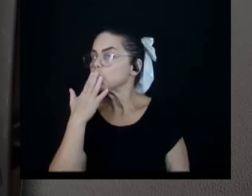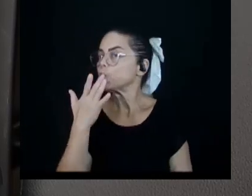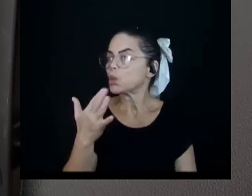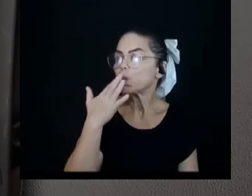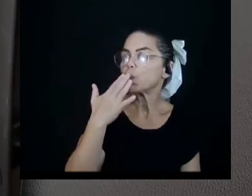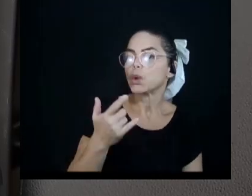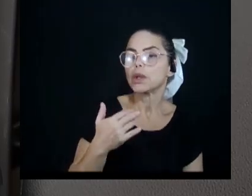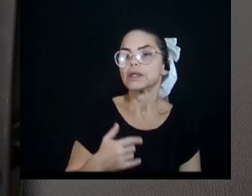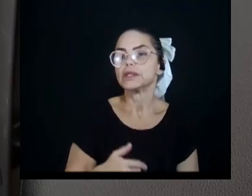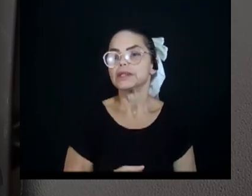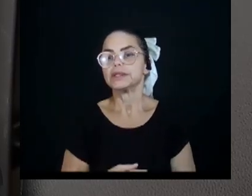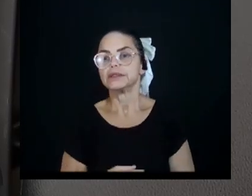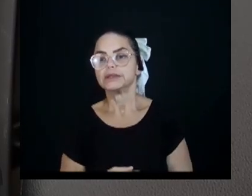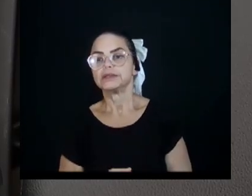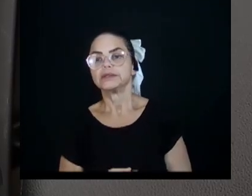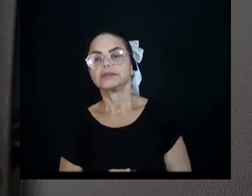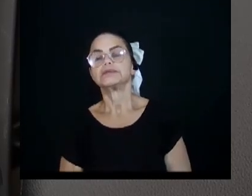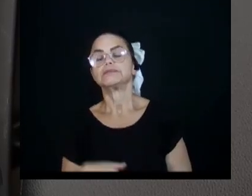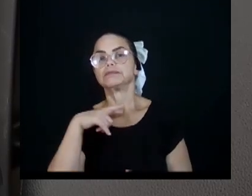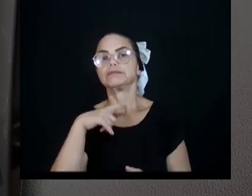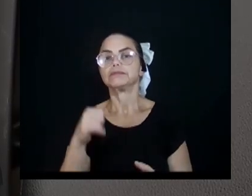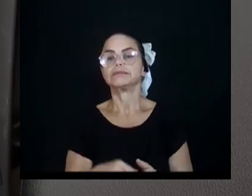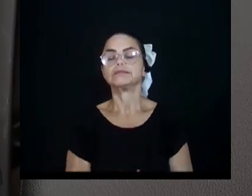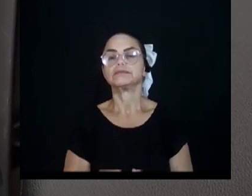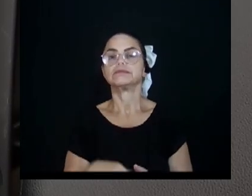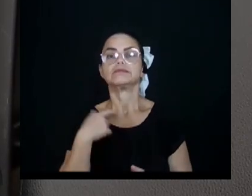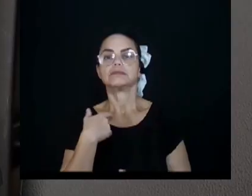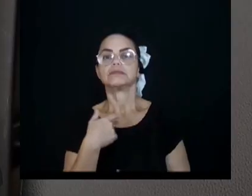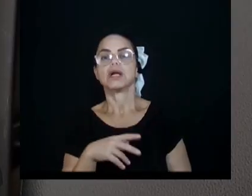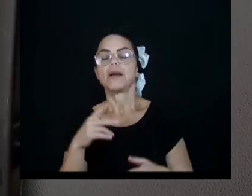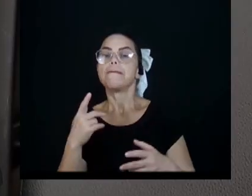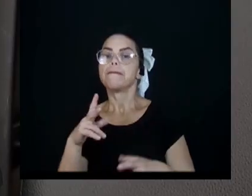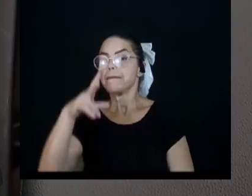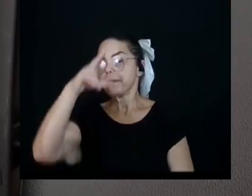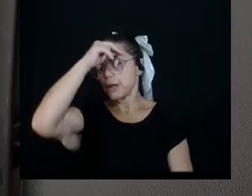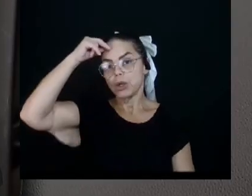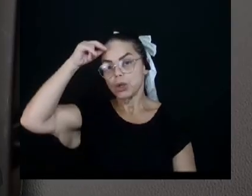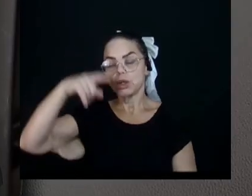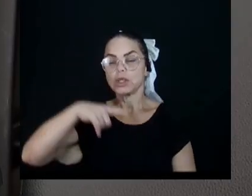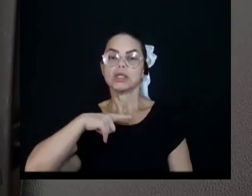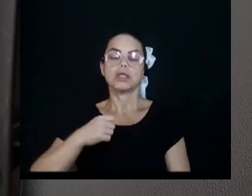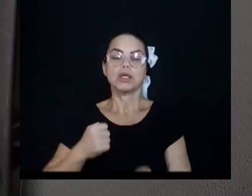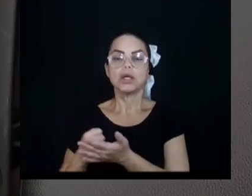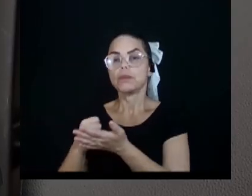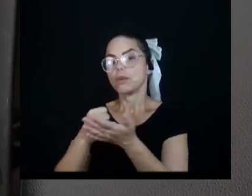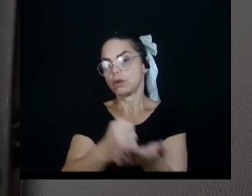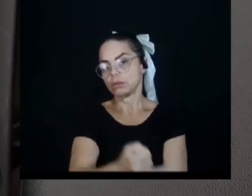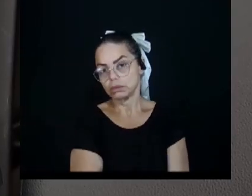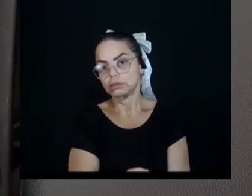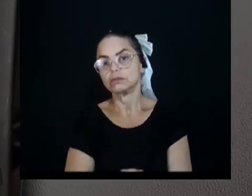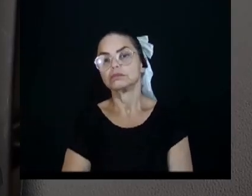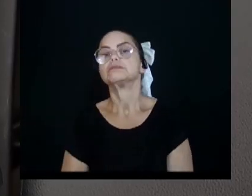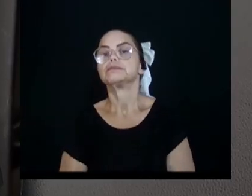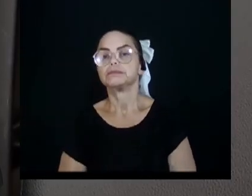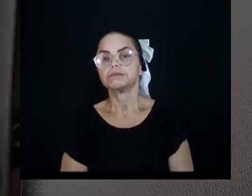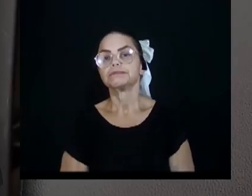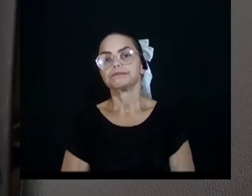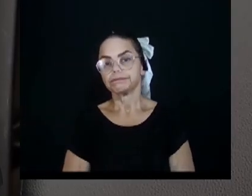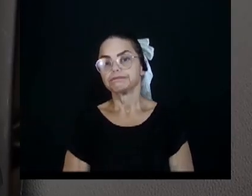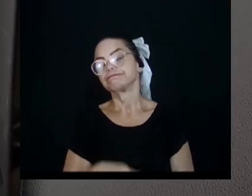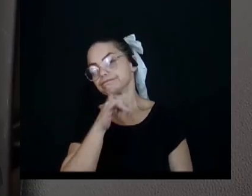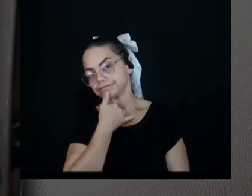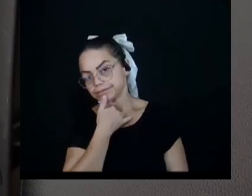E com certeza o poder público tem que apoiar, porque muitas vezes há ainda, infelizmente,